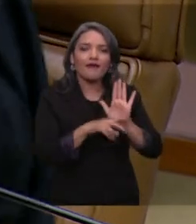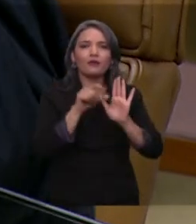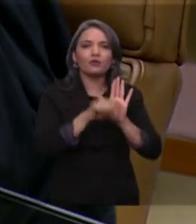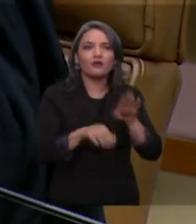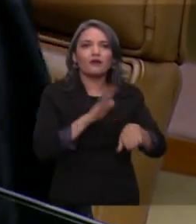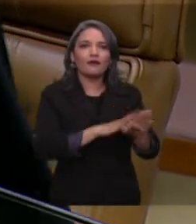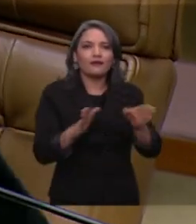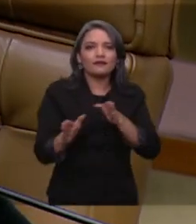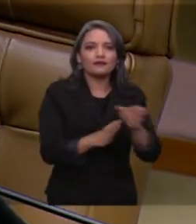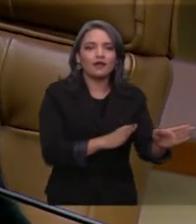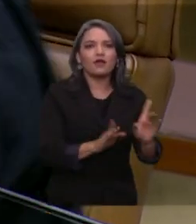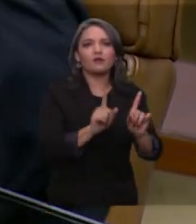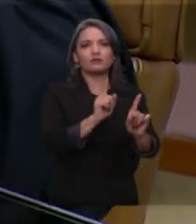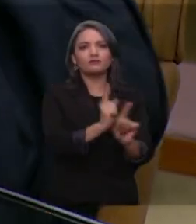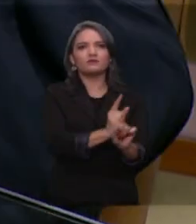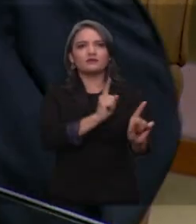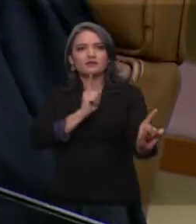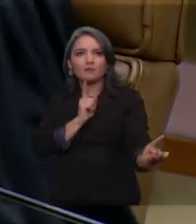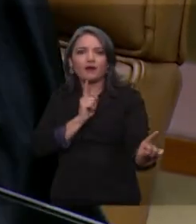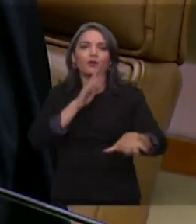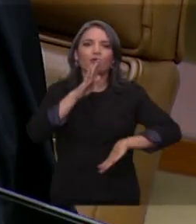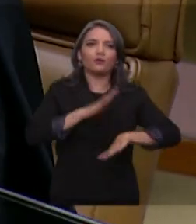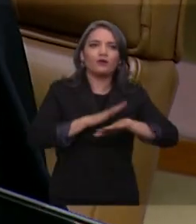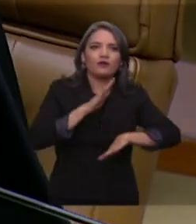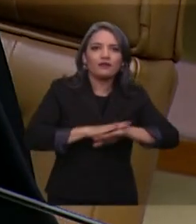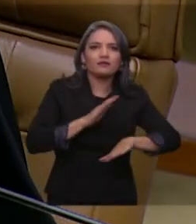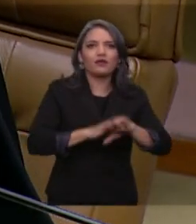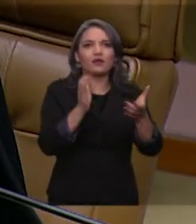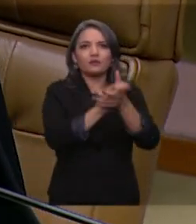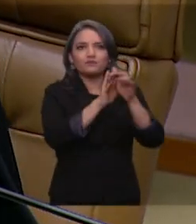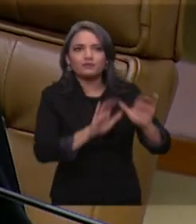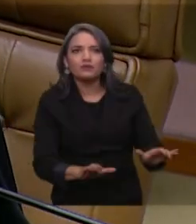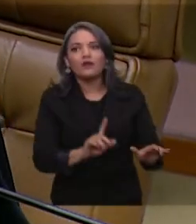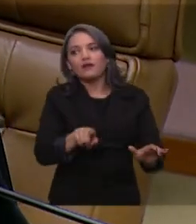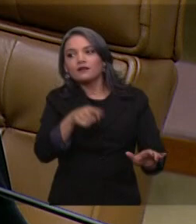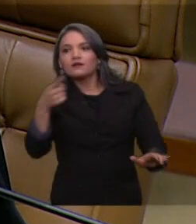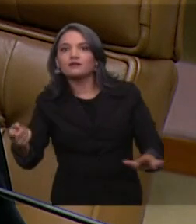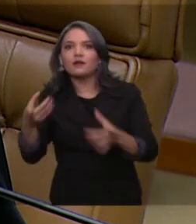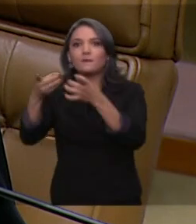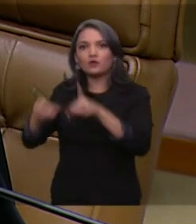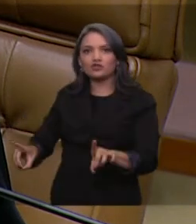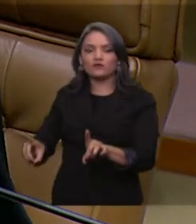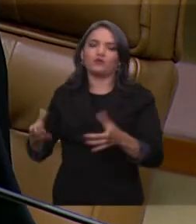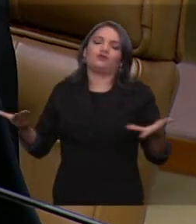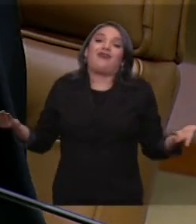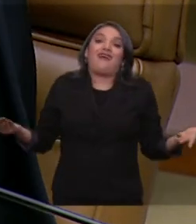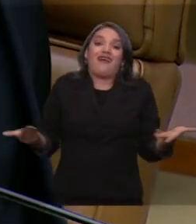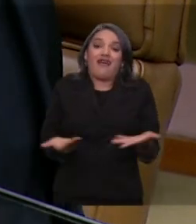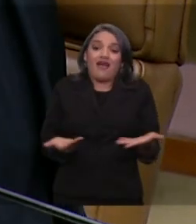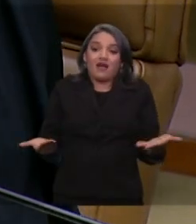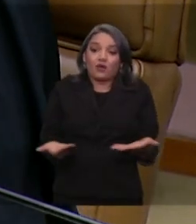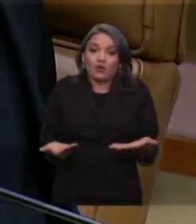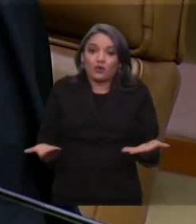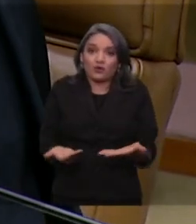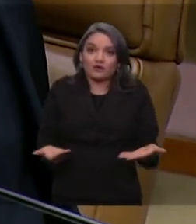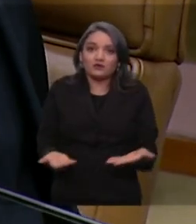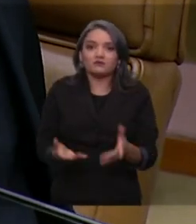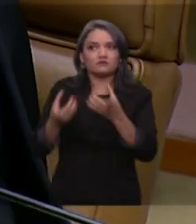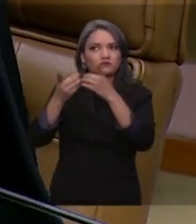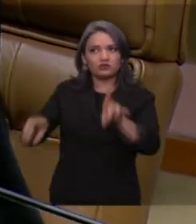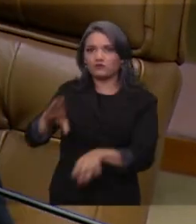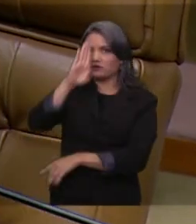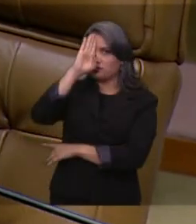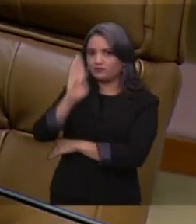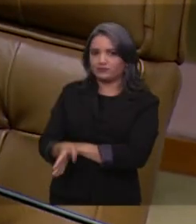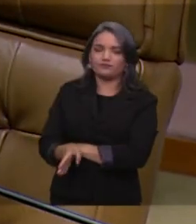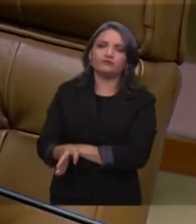prazo entre a separação e o divórcio. E isso até agora, unânime nos 4 votos que me antecederam, e eu